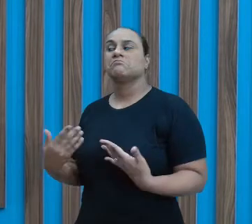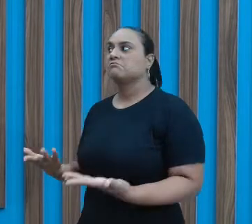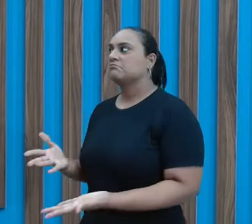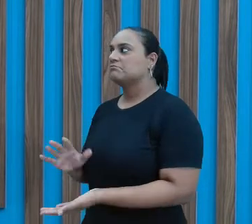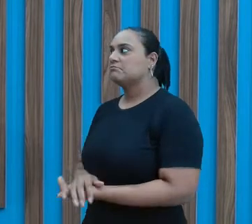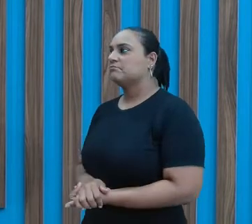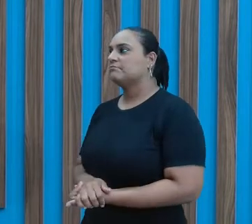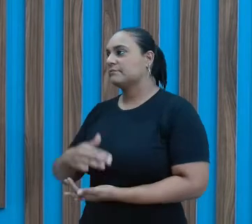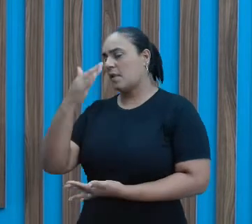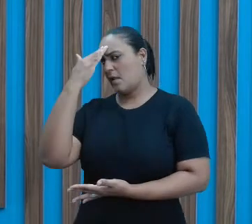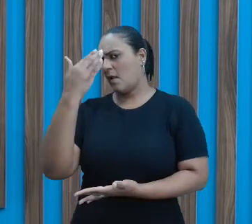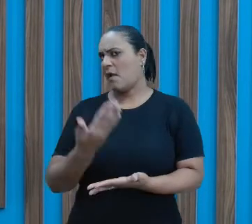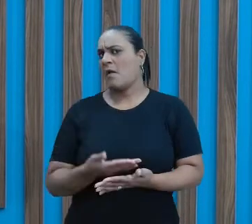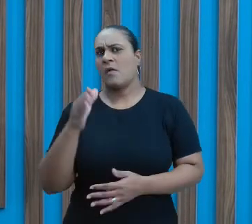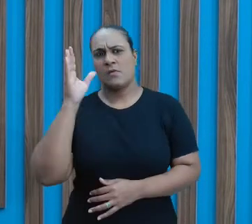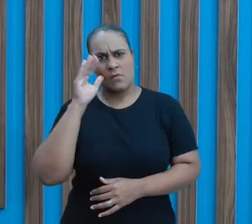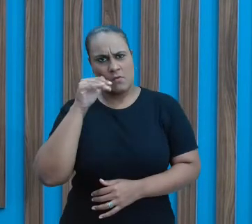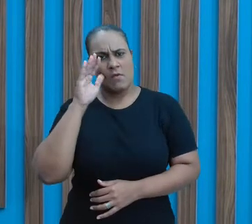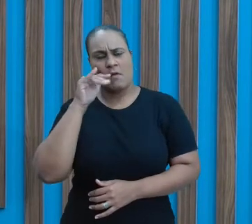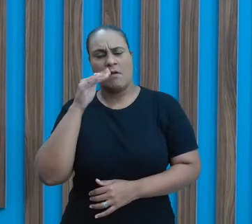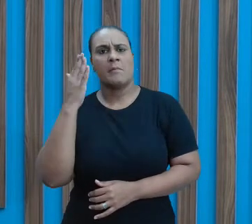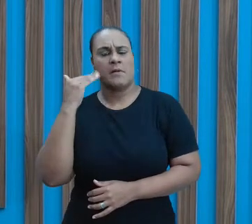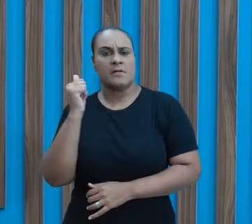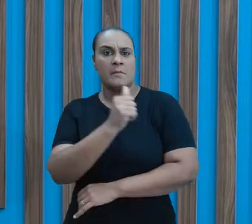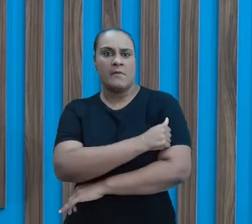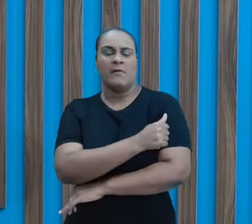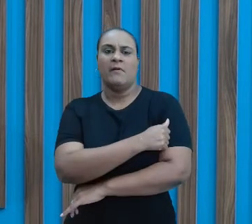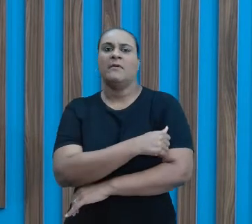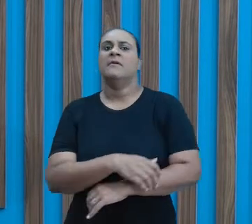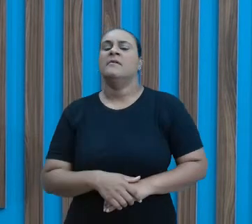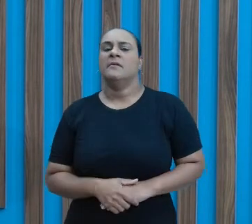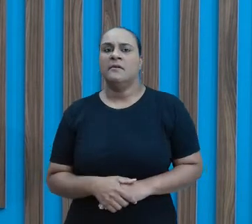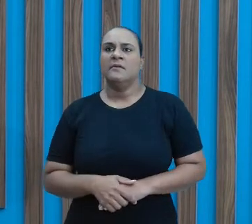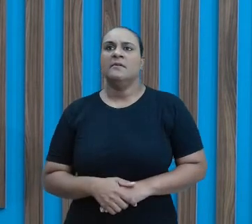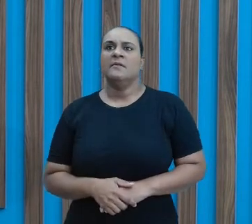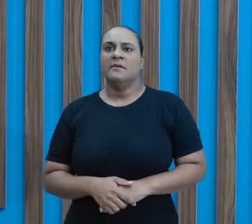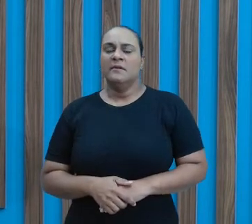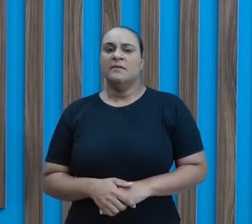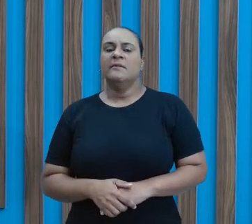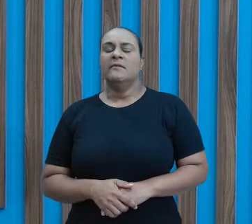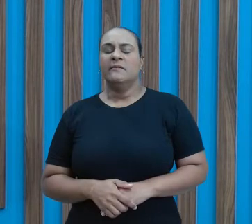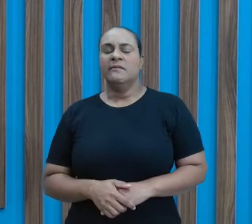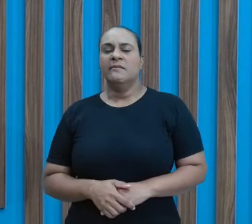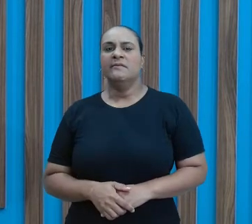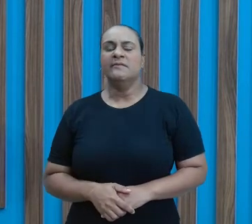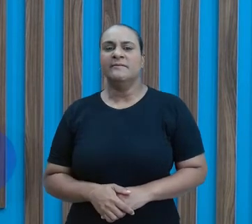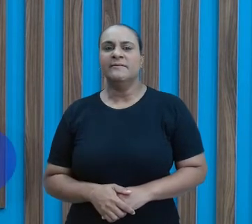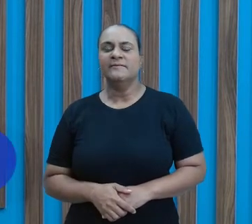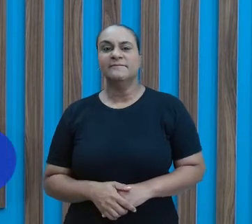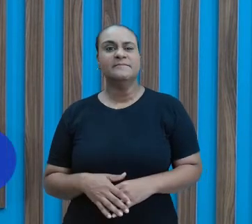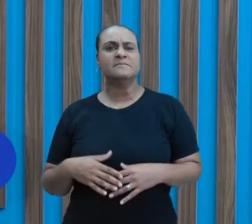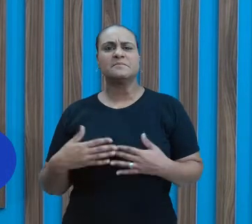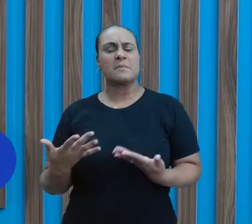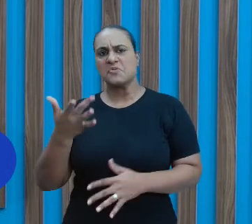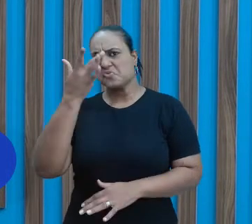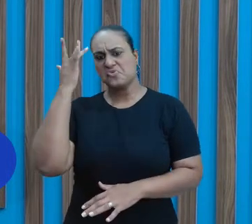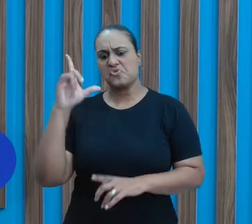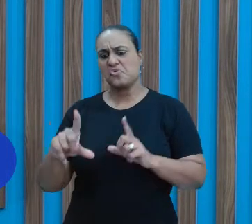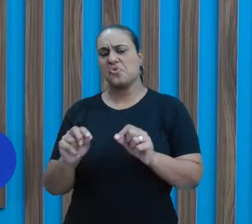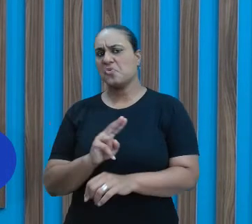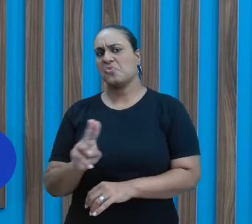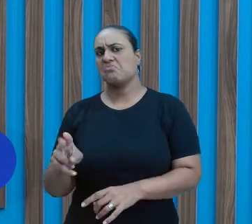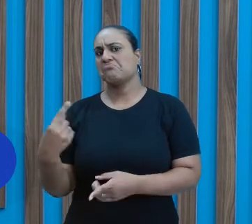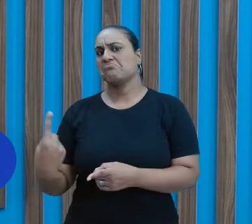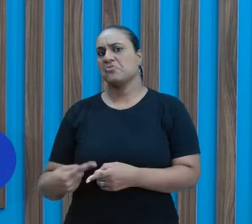Acredito que eles estão curiosos também para saber, Carol, em relação a esses termos, né? Porque quem foi que deu esse nome e por que deu, né? Não